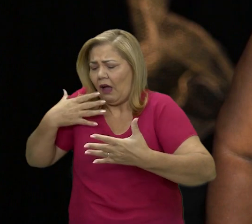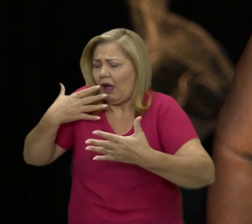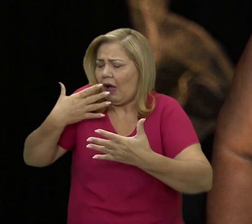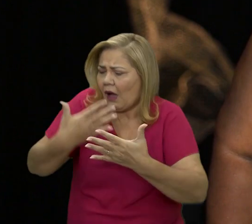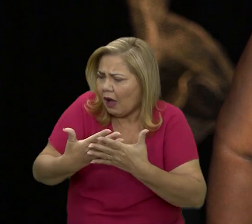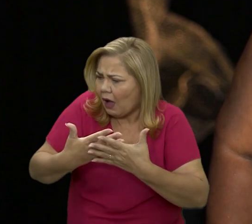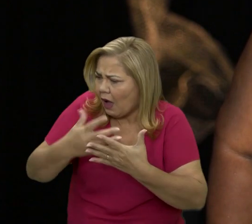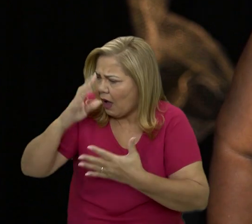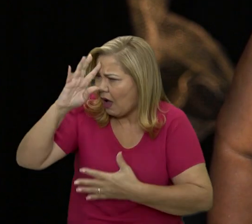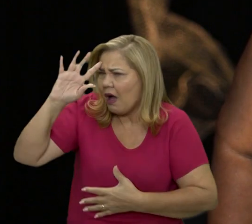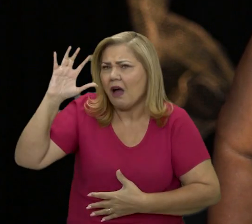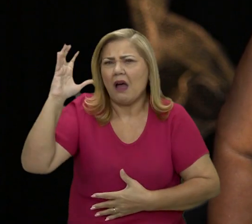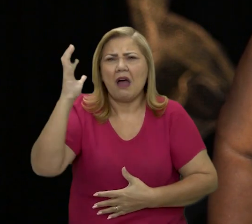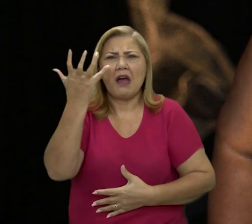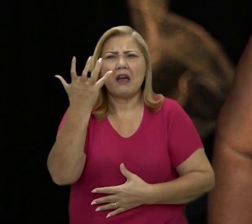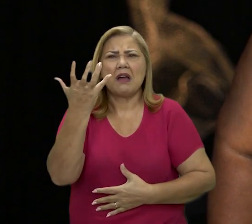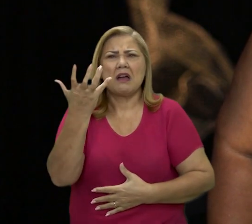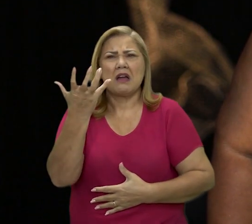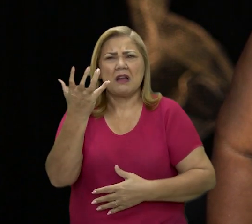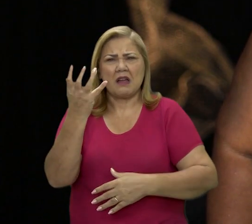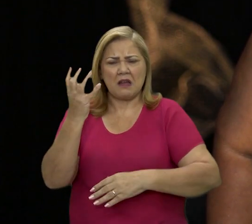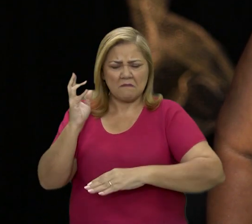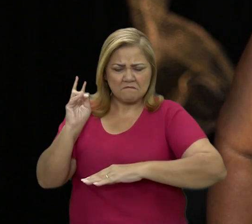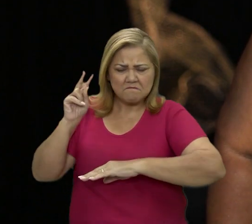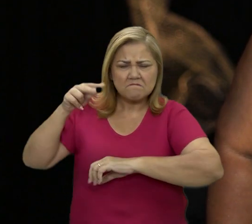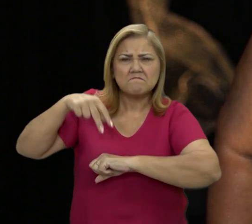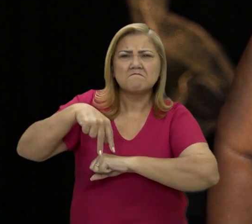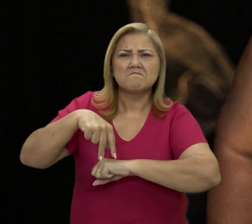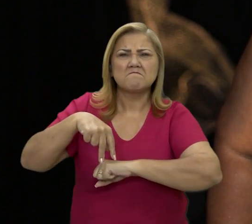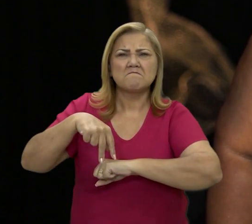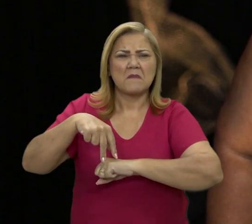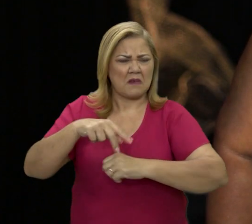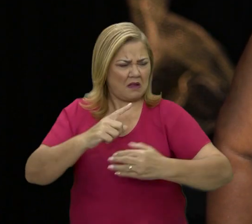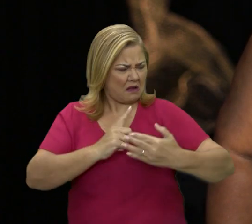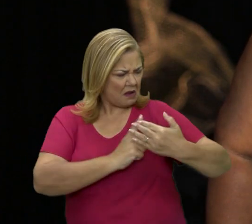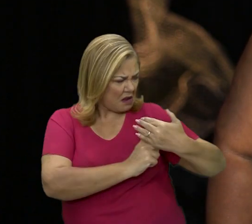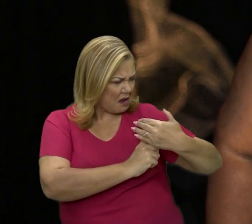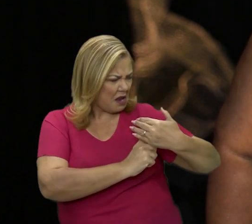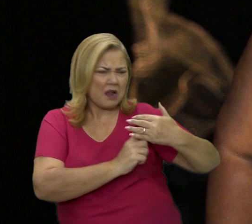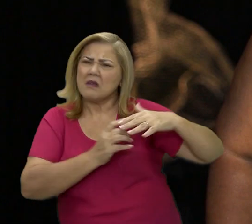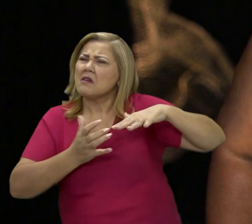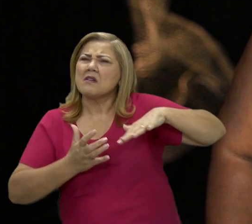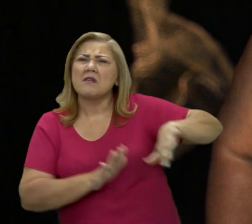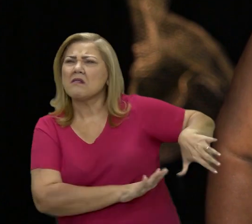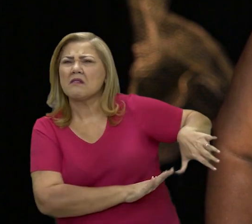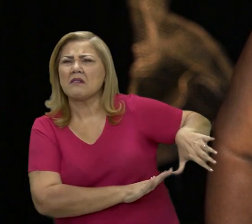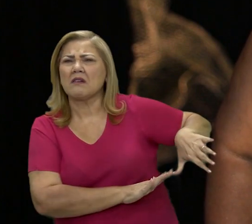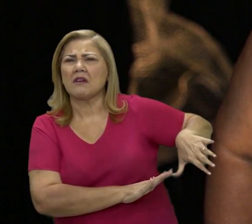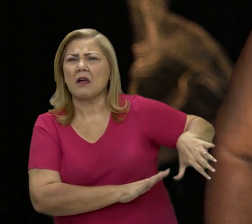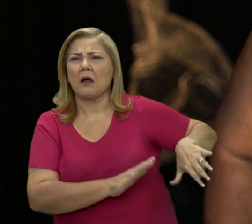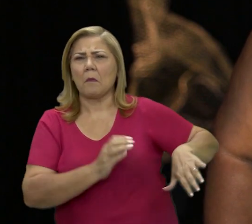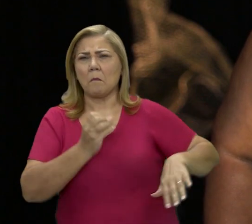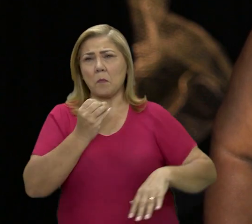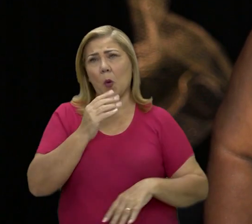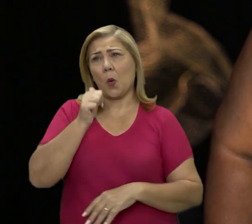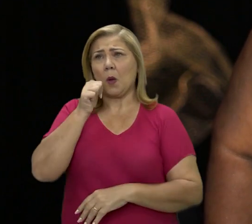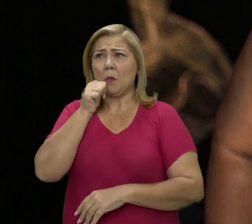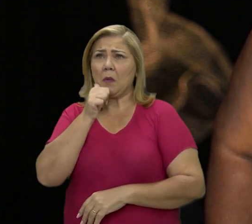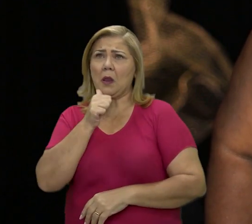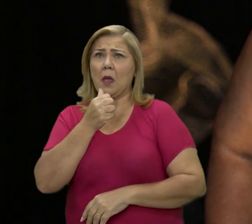tanto. Finalmente, eu decidi que eu não queria mais estar neste lugar. Da boa mulher, da boa